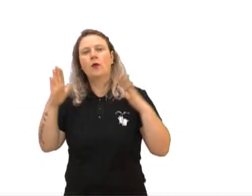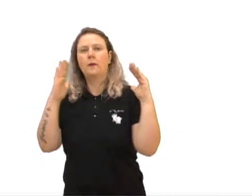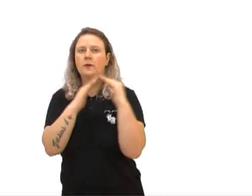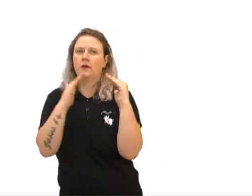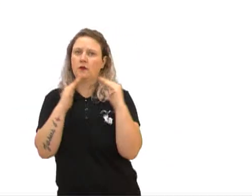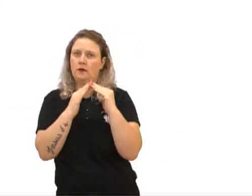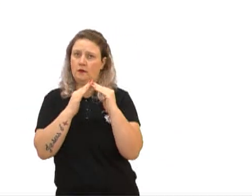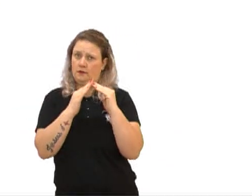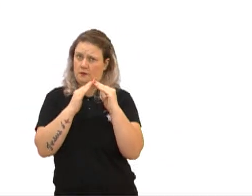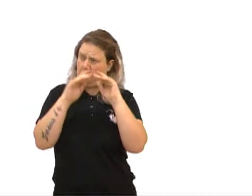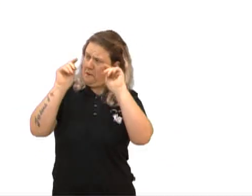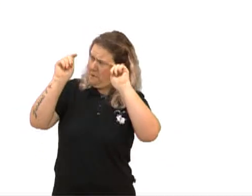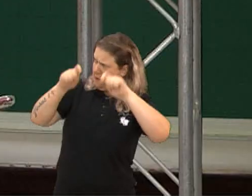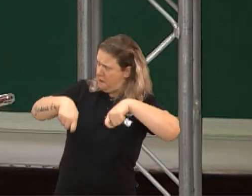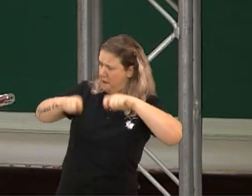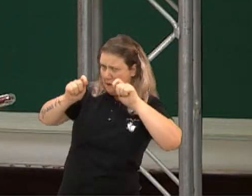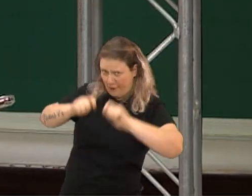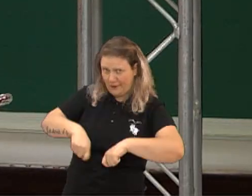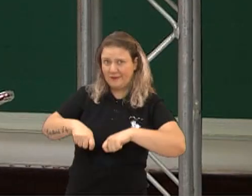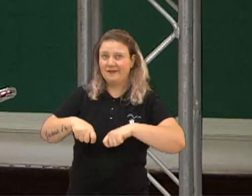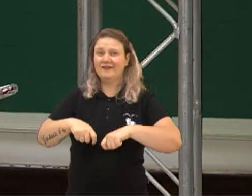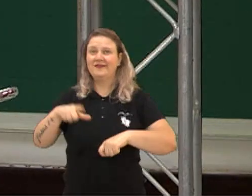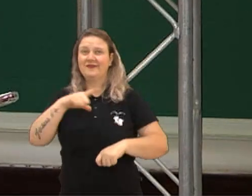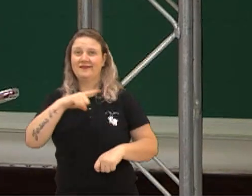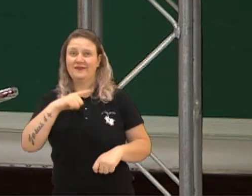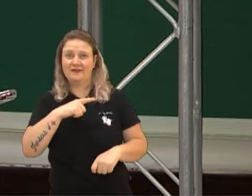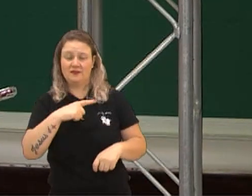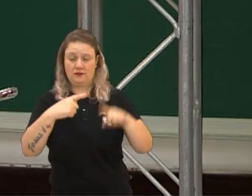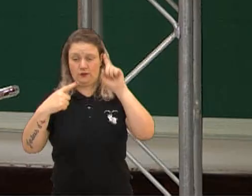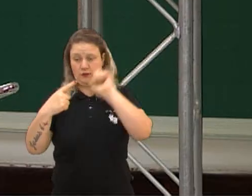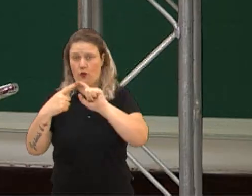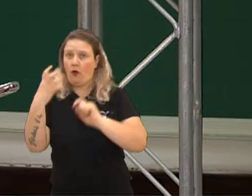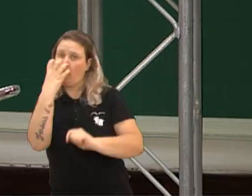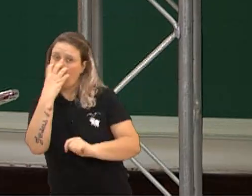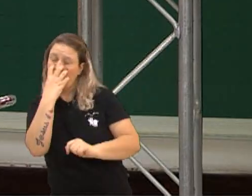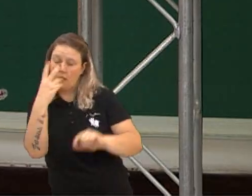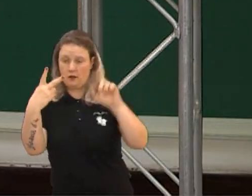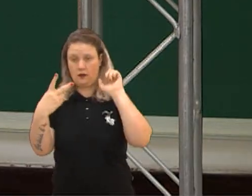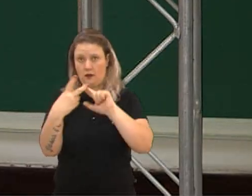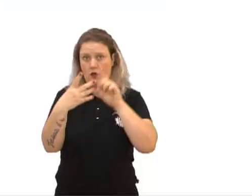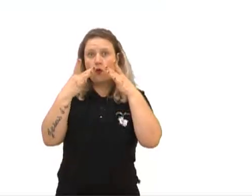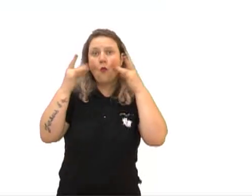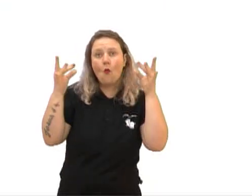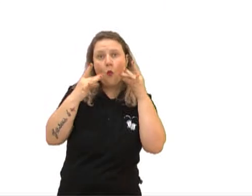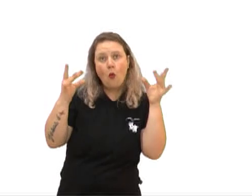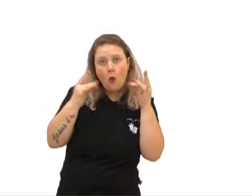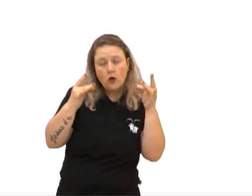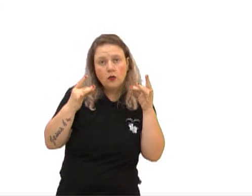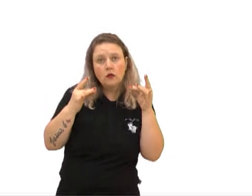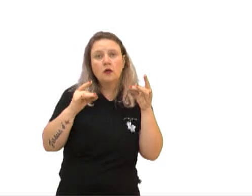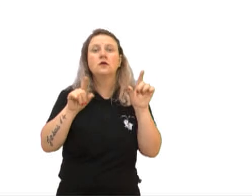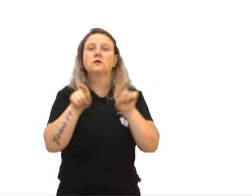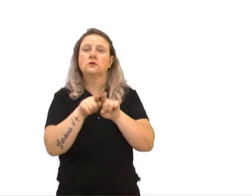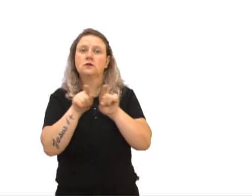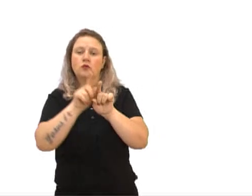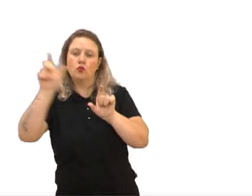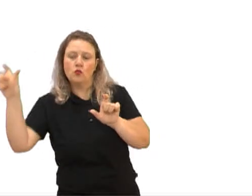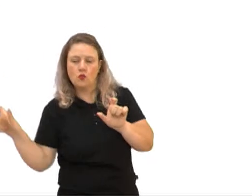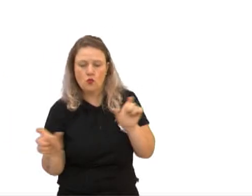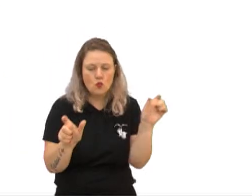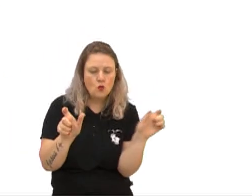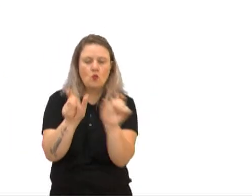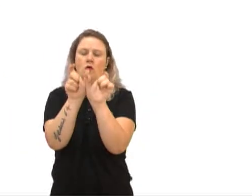possível? Em alguns casos, então, nós temos dois núcleos, o cão e o gato, sujeito composto. Né? E o sujeito oculto, professora Cleide?